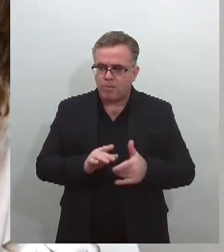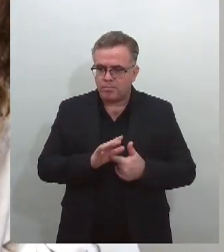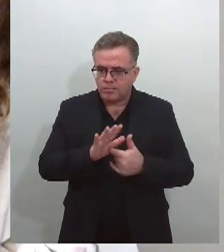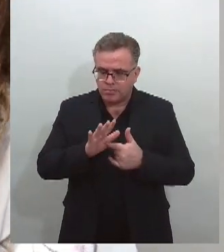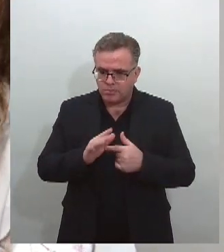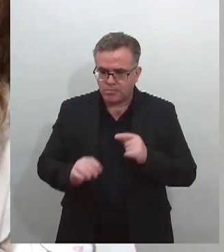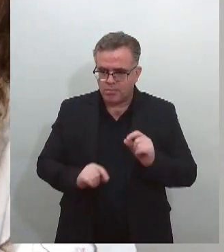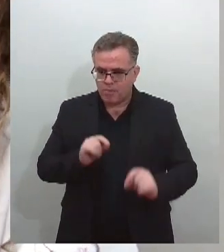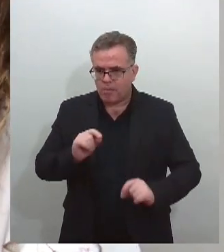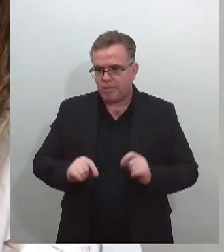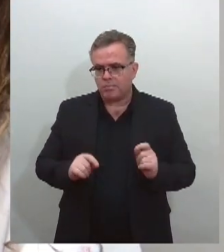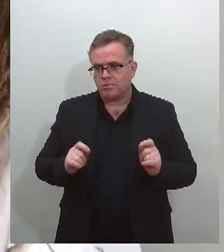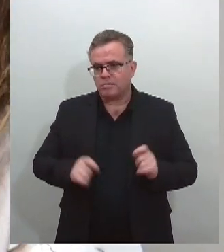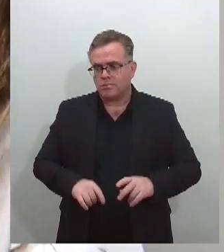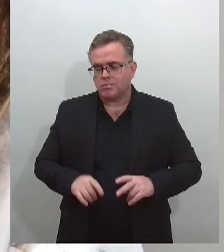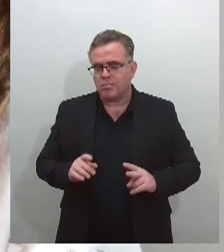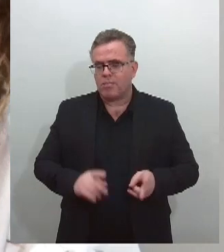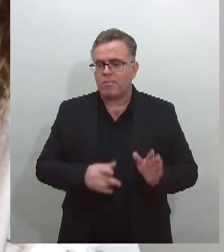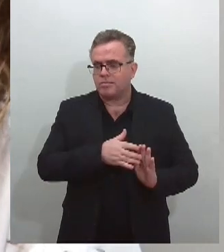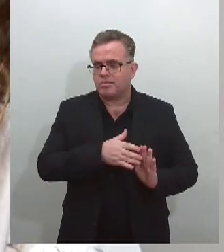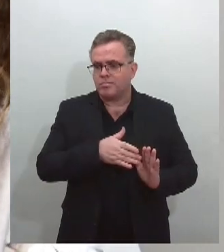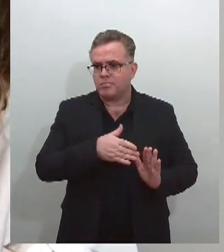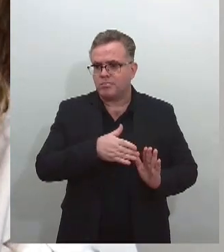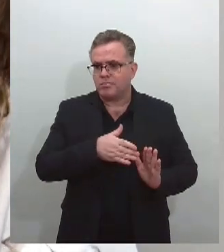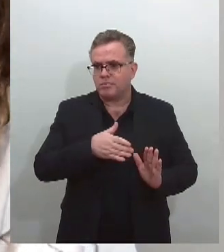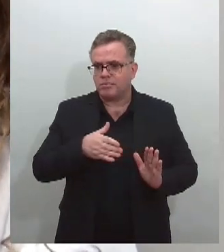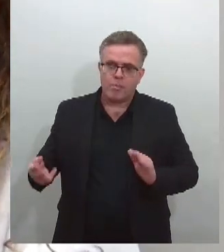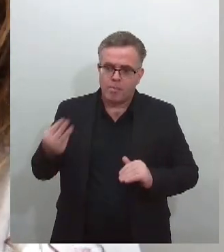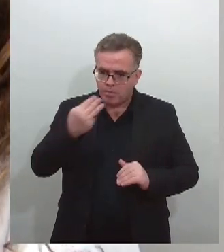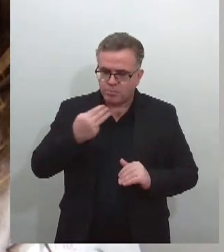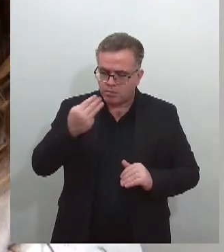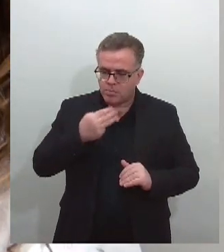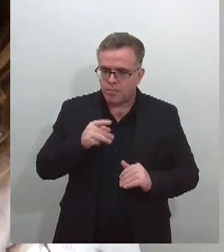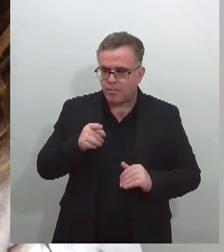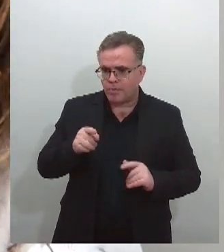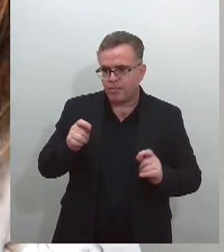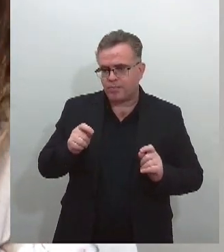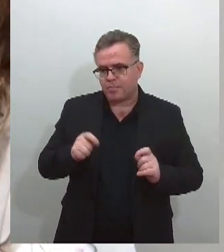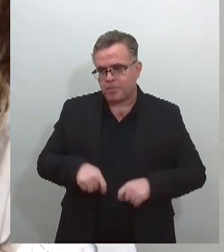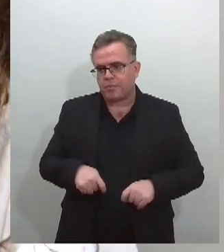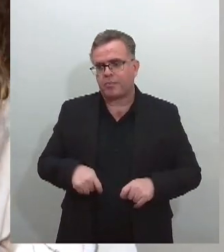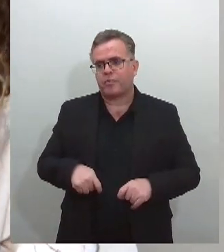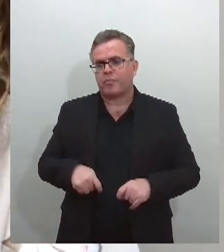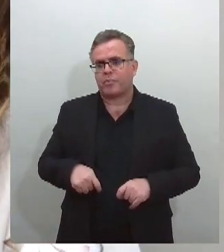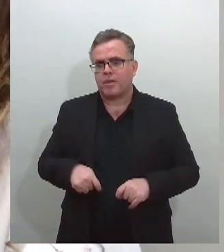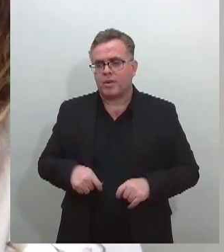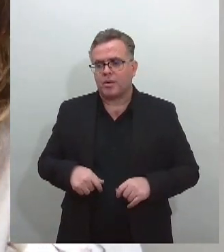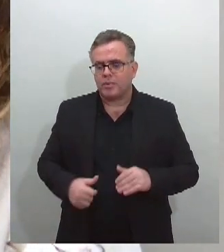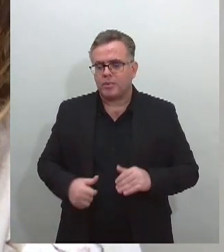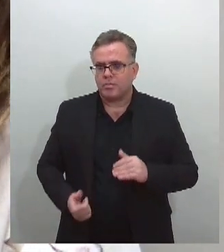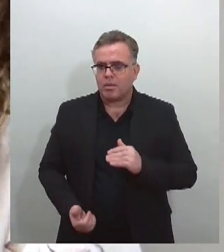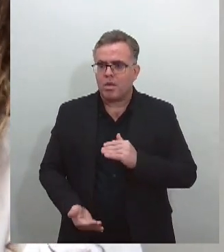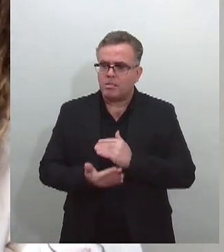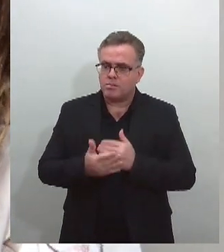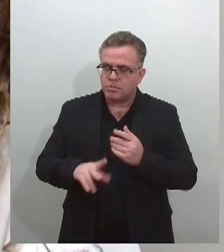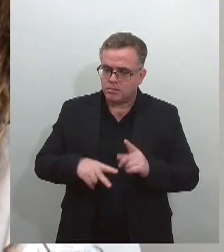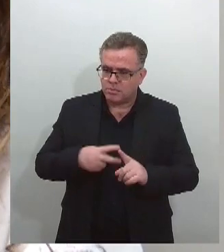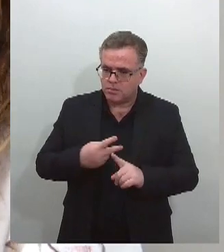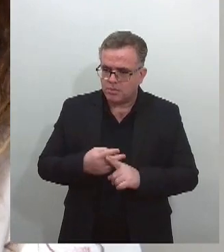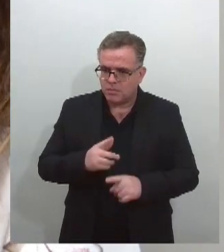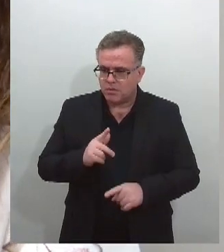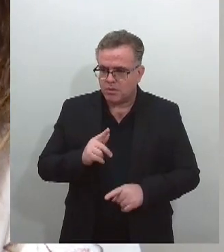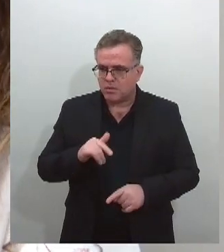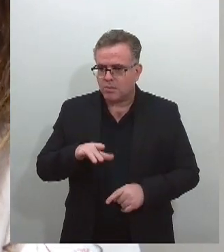né, ao longo do tempo dos adoçantes, a nível intestinal, pode contribuir para o aumento da glicose, pode contribuir para a alteração